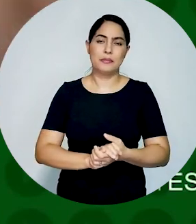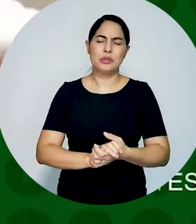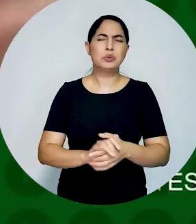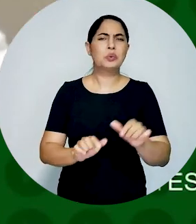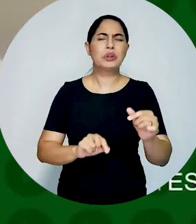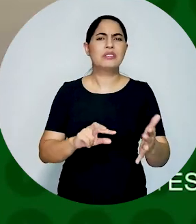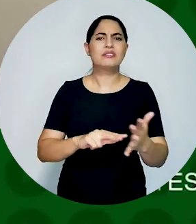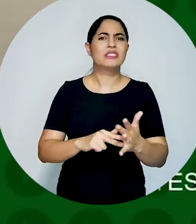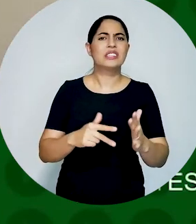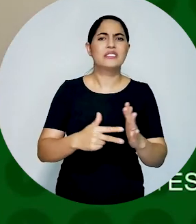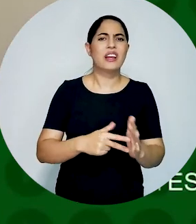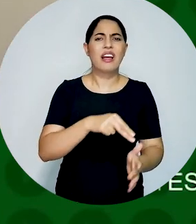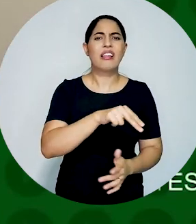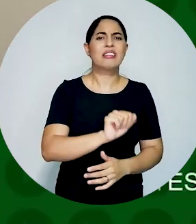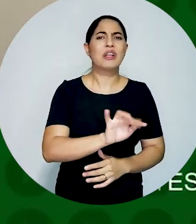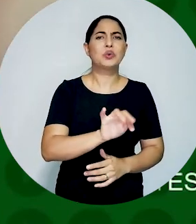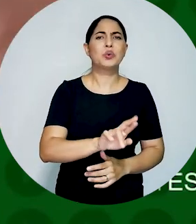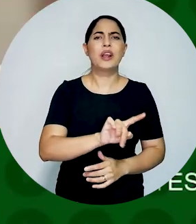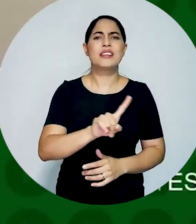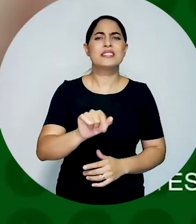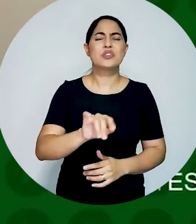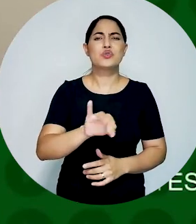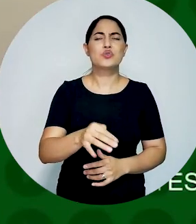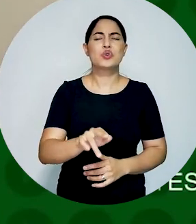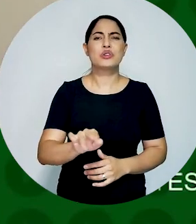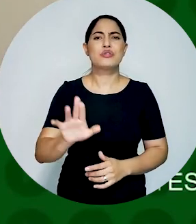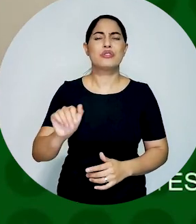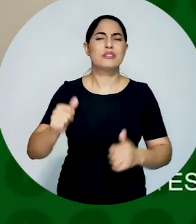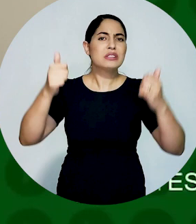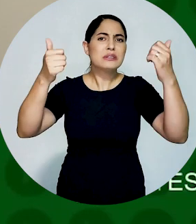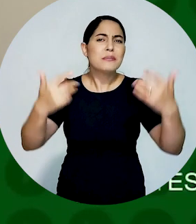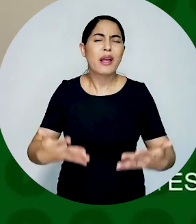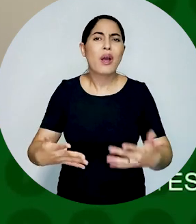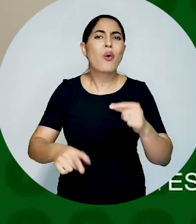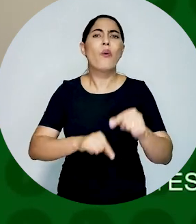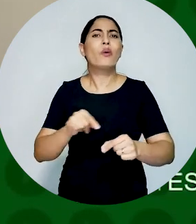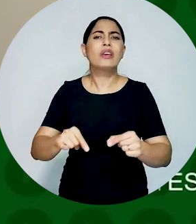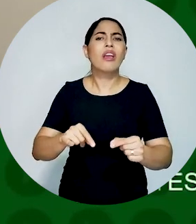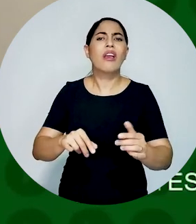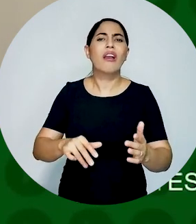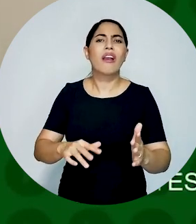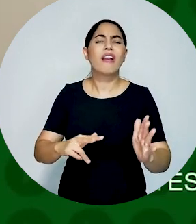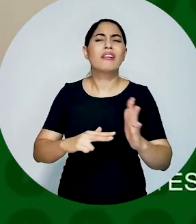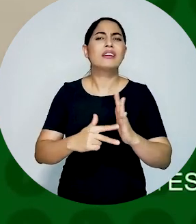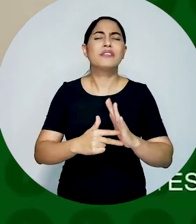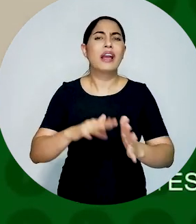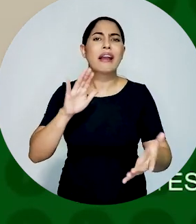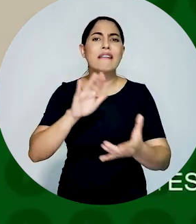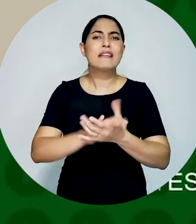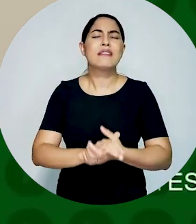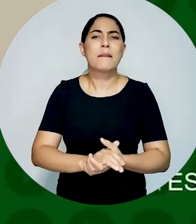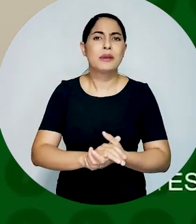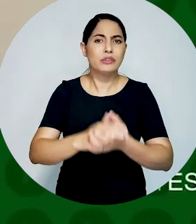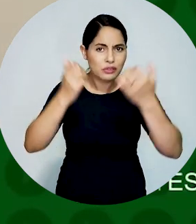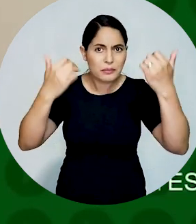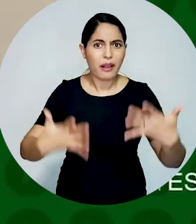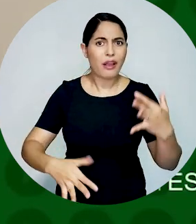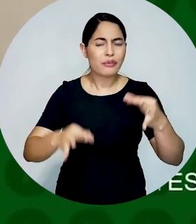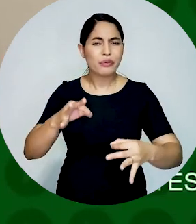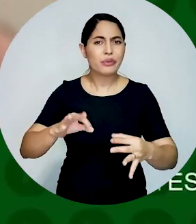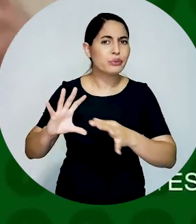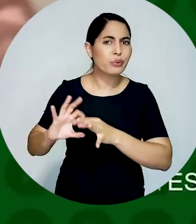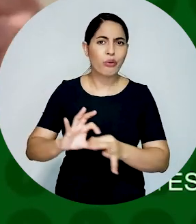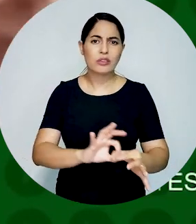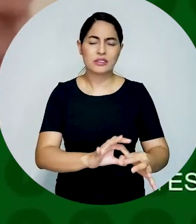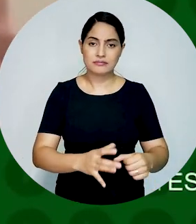aula toda sobre o assunto. Qual é a natureza jurídica do casamento? Esse é um tema sobre o qual eu não devo falar, porque eu me entusiasmo,